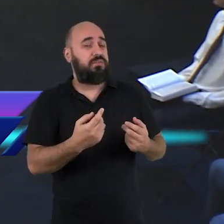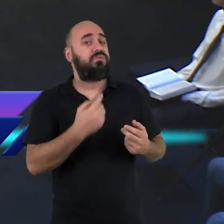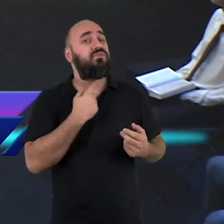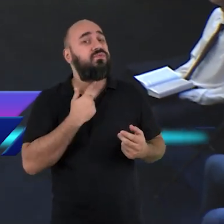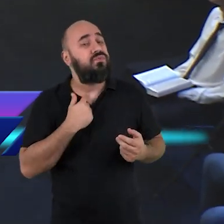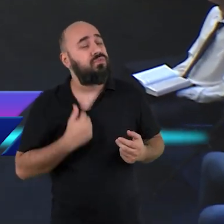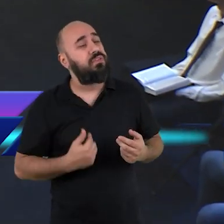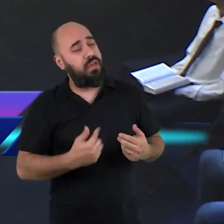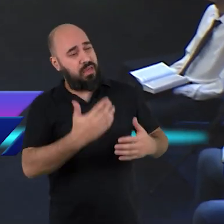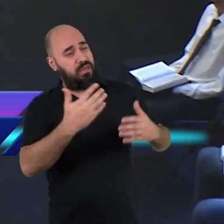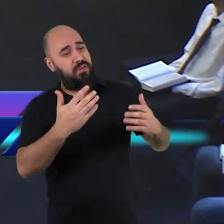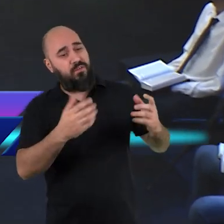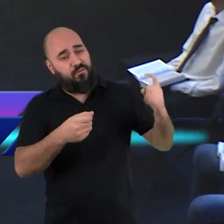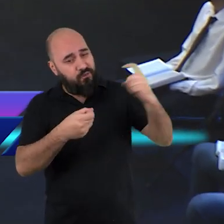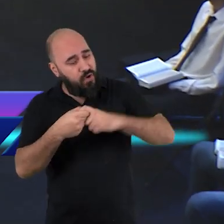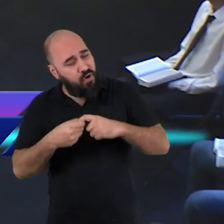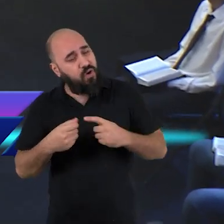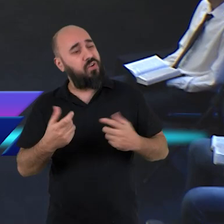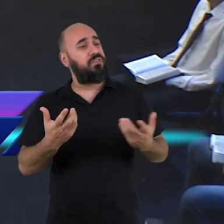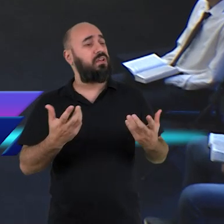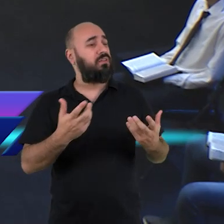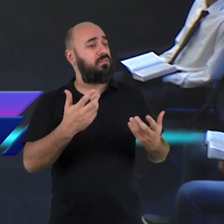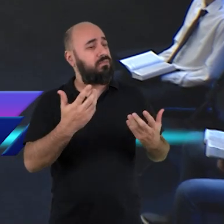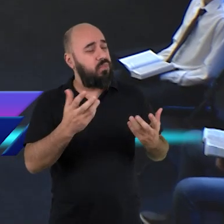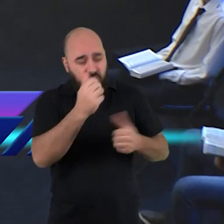Mas mude de vida e mude agora.